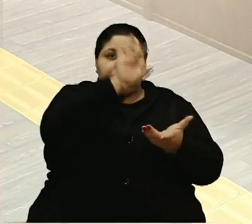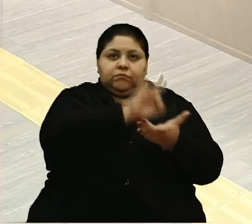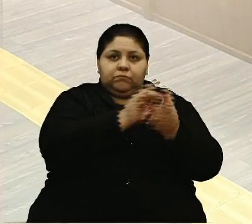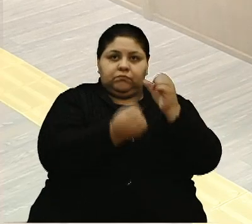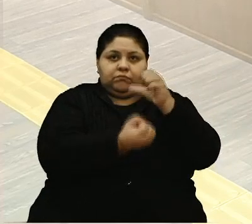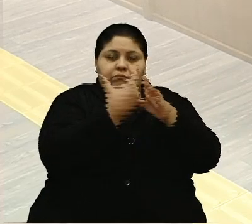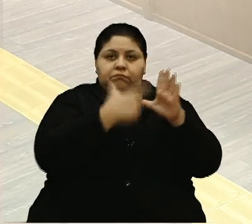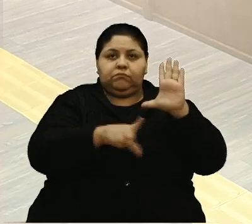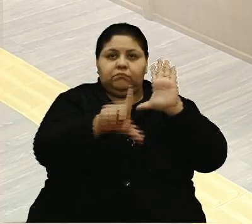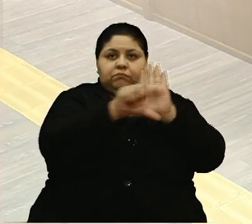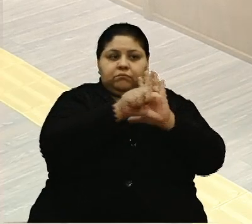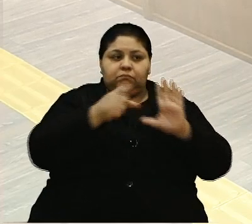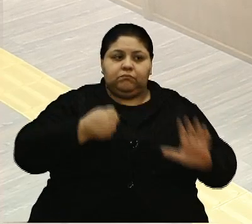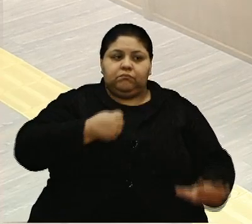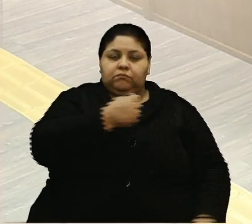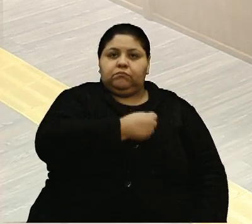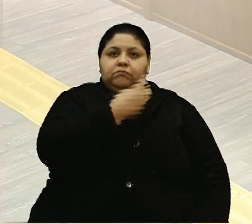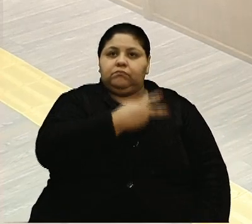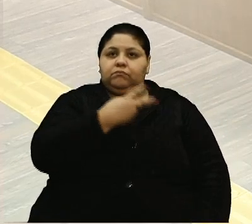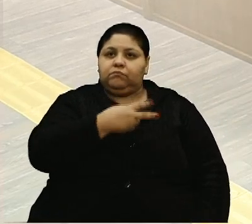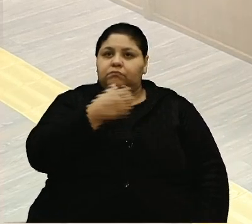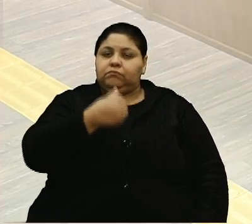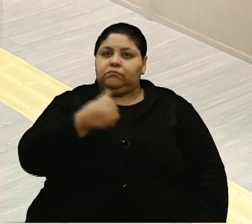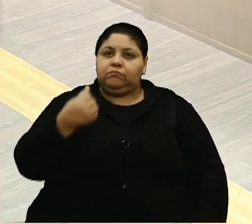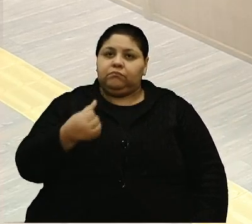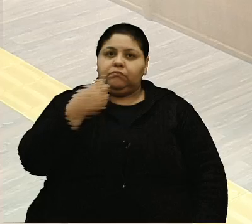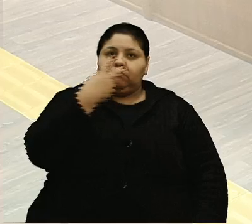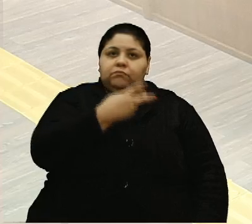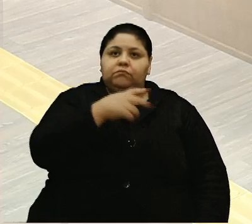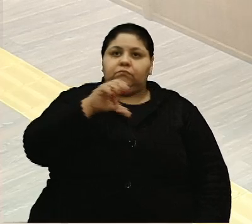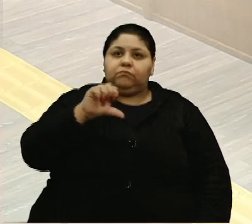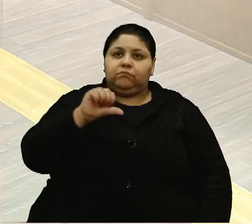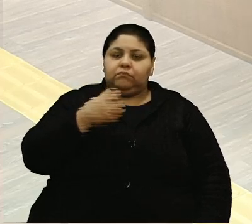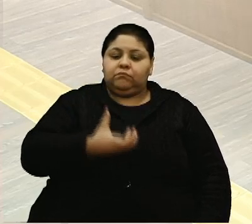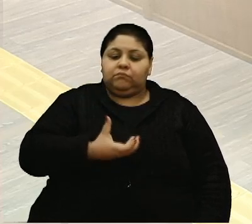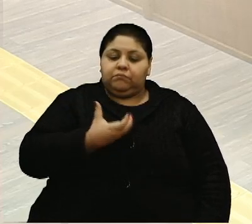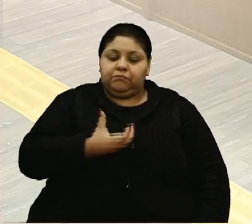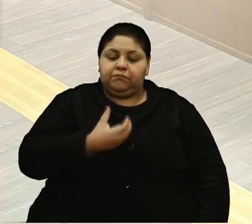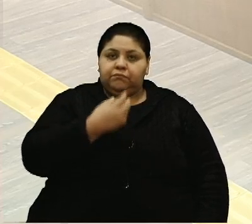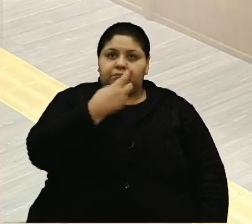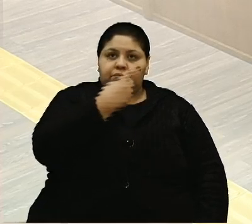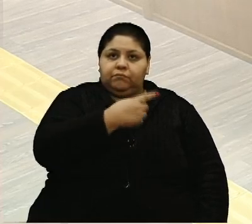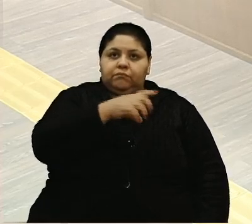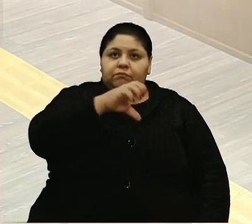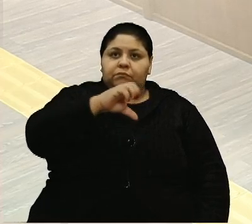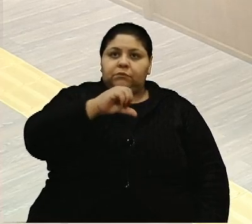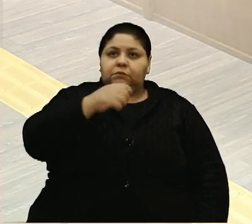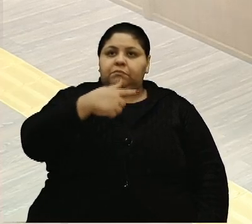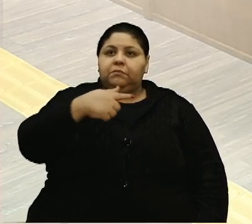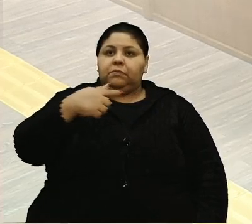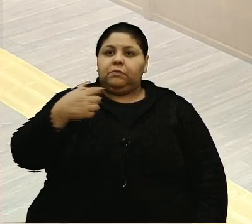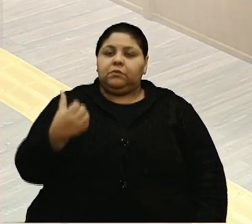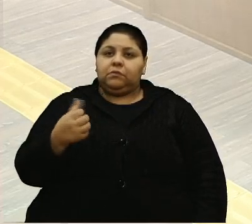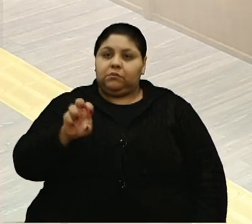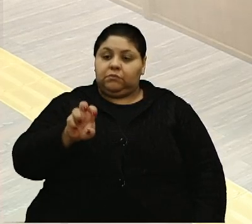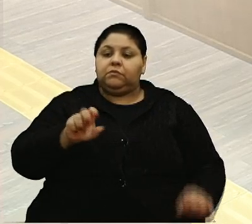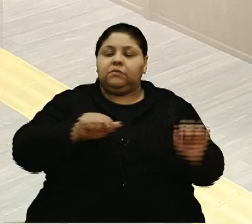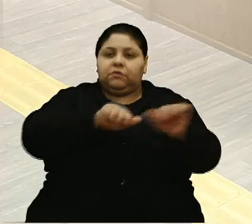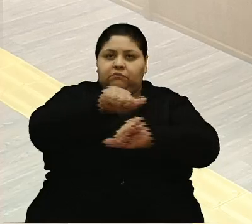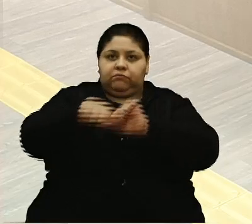Lei número 2266, de 29 de dezembro de 1975, e